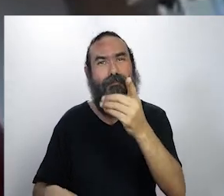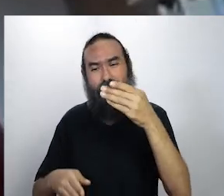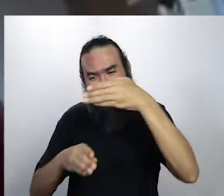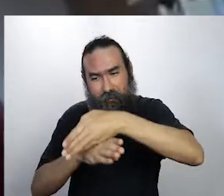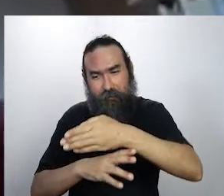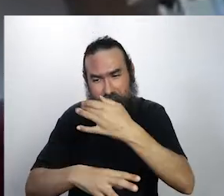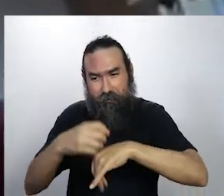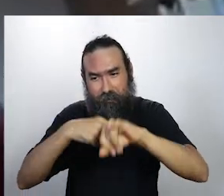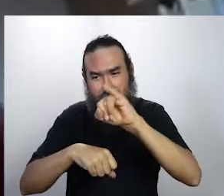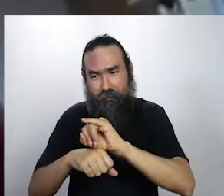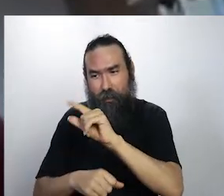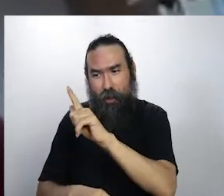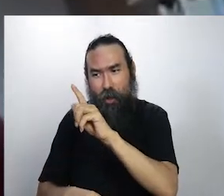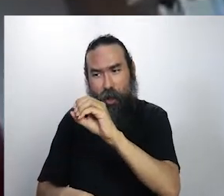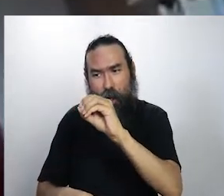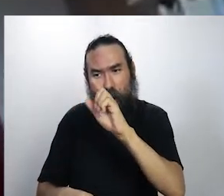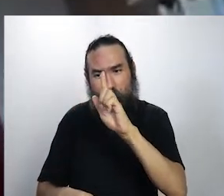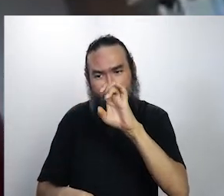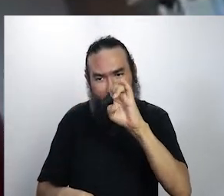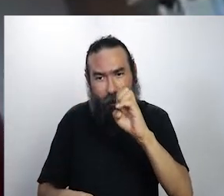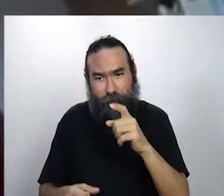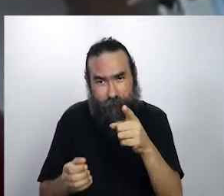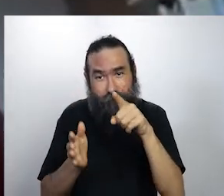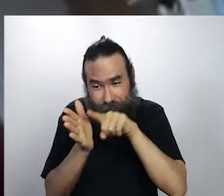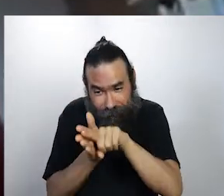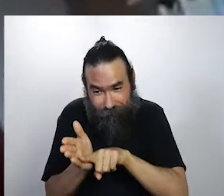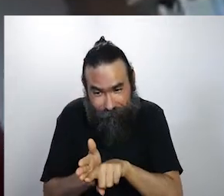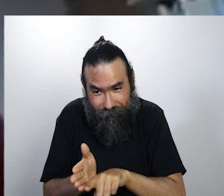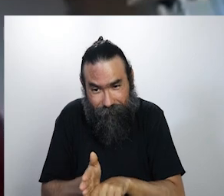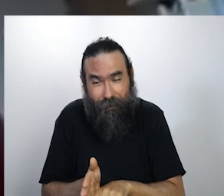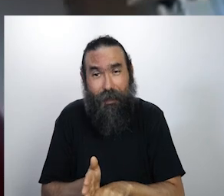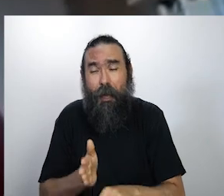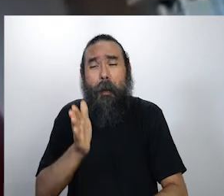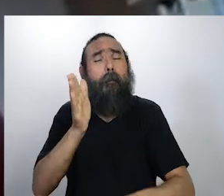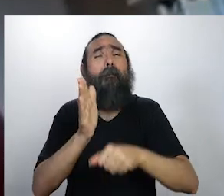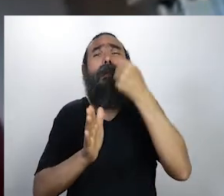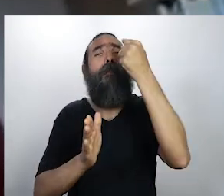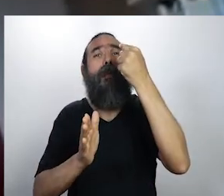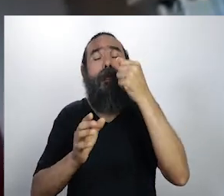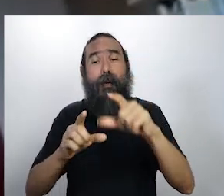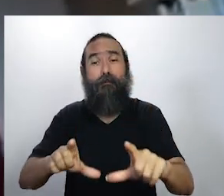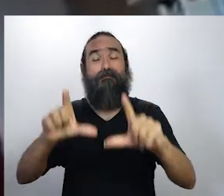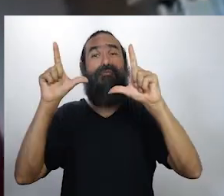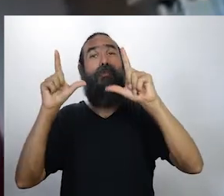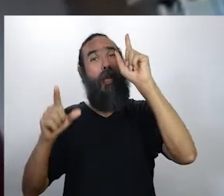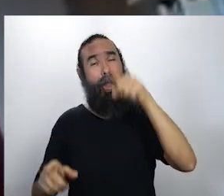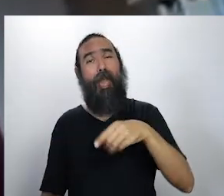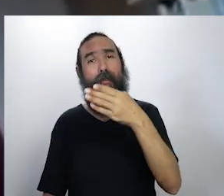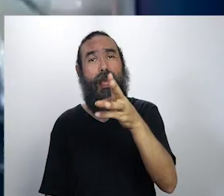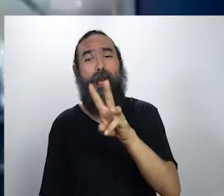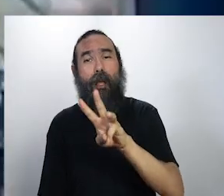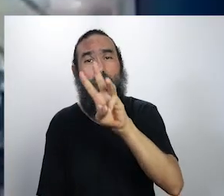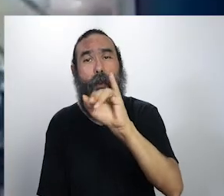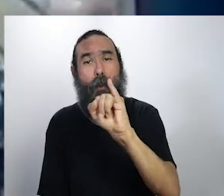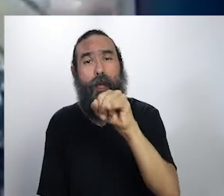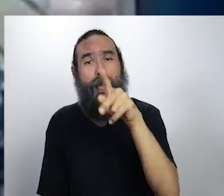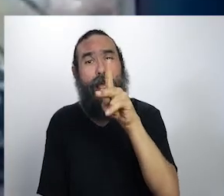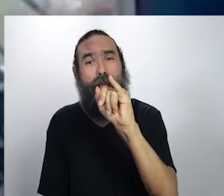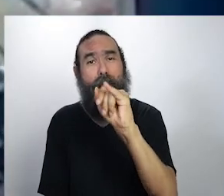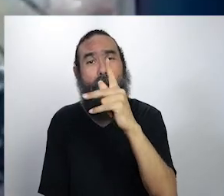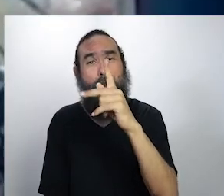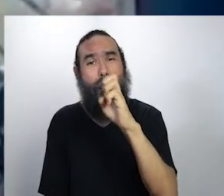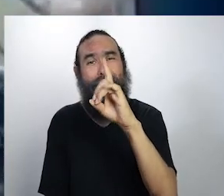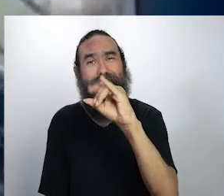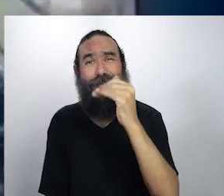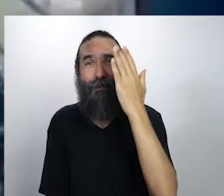muito sério, né? Eles têm uma organização internacional feita por pessoas, por voluntários, né? E que tem